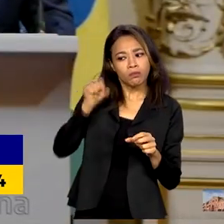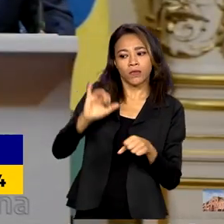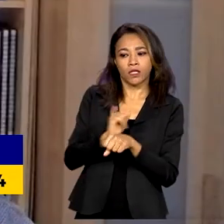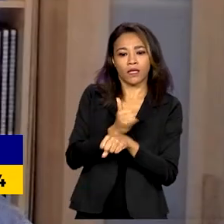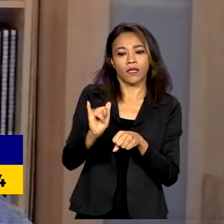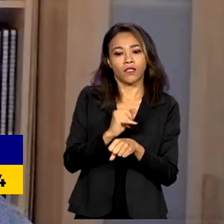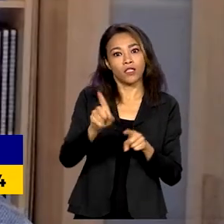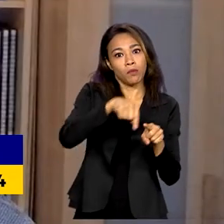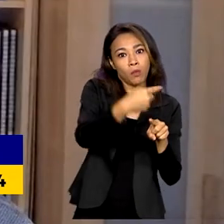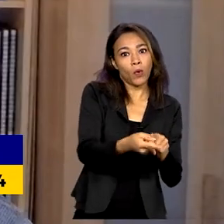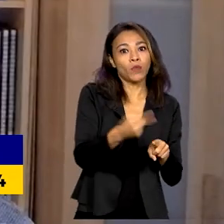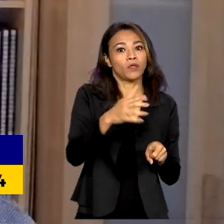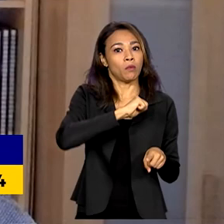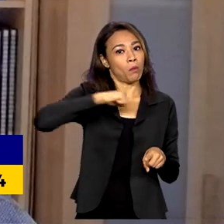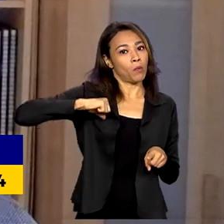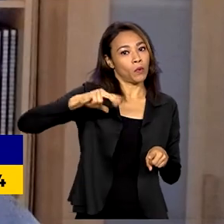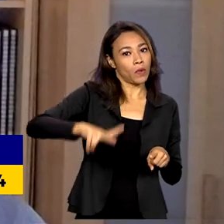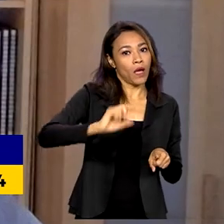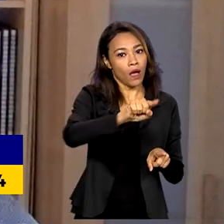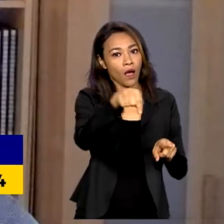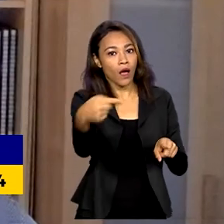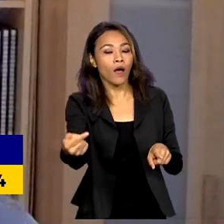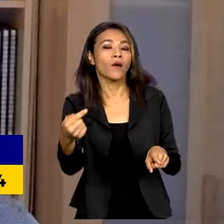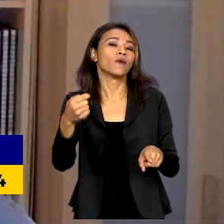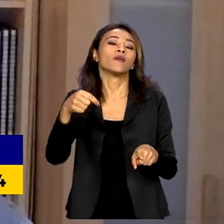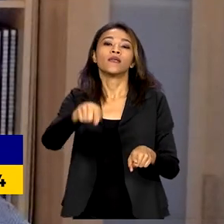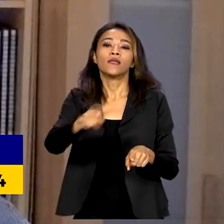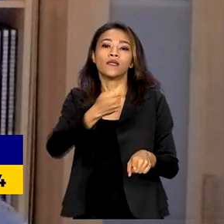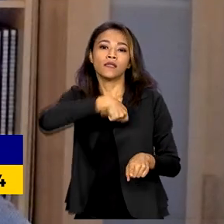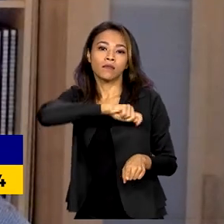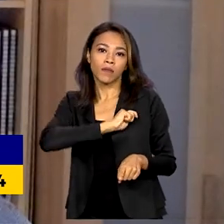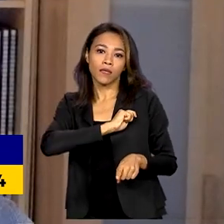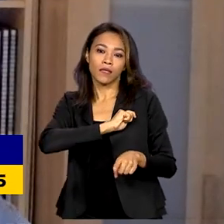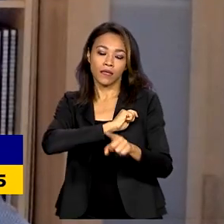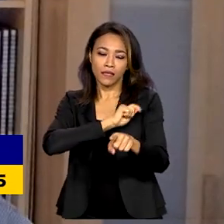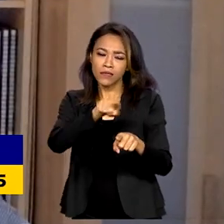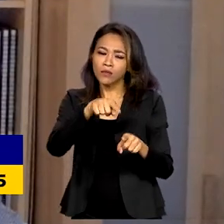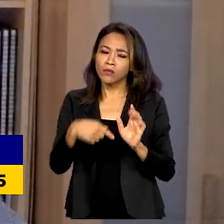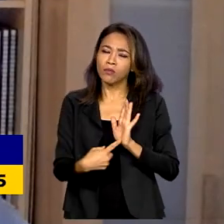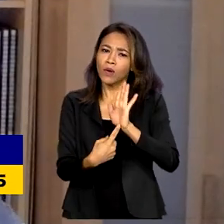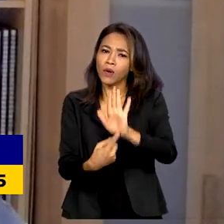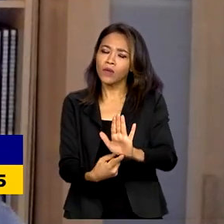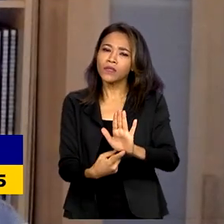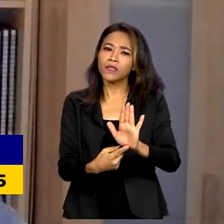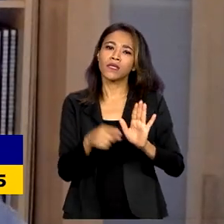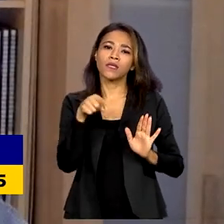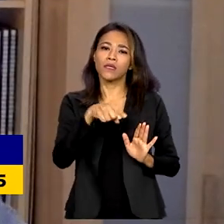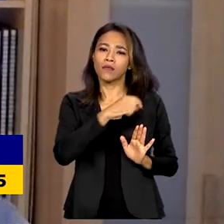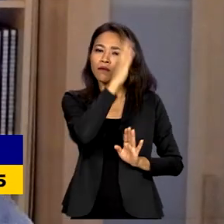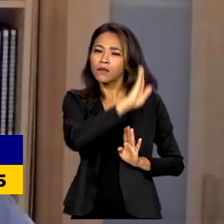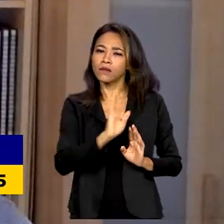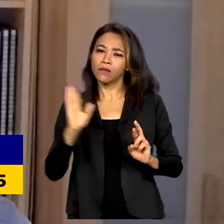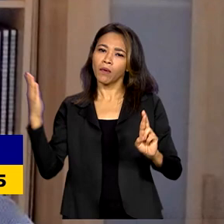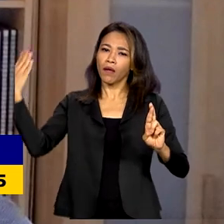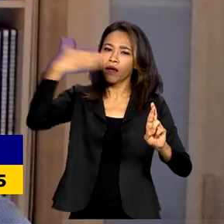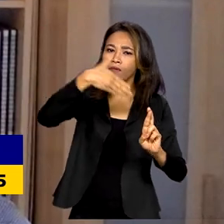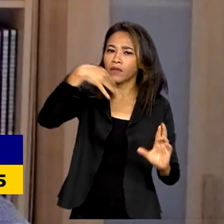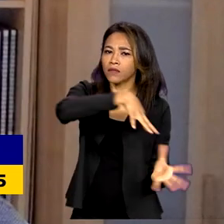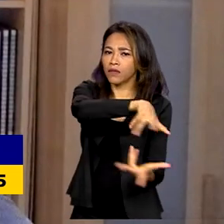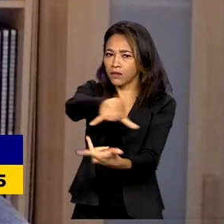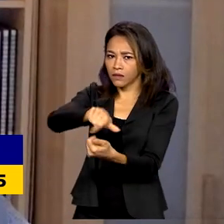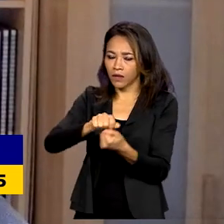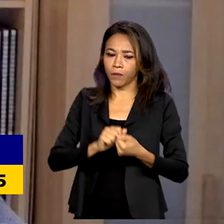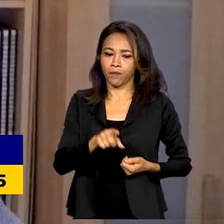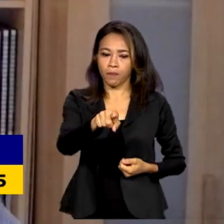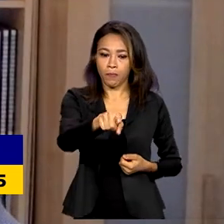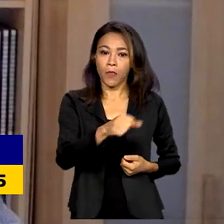e Espanha, o que para este pesquisador em relações internacionais traz o país de volta ao cenário internacional. O Brasil sempre teve